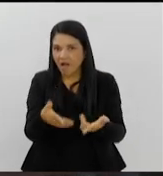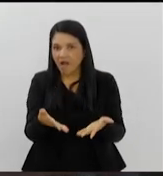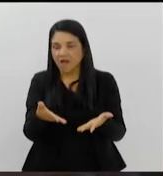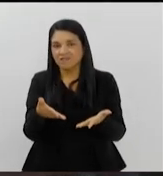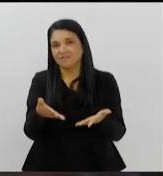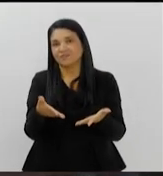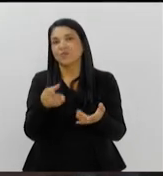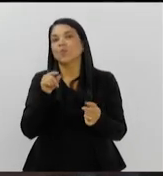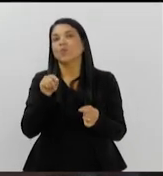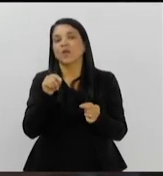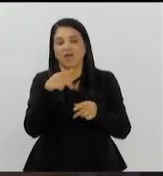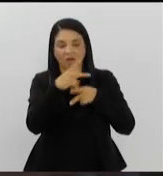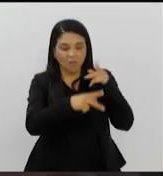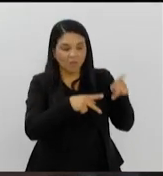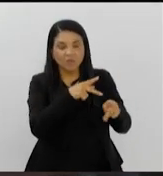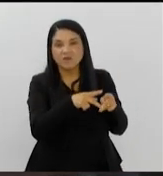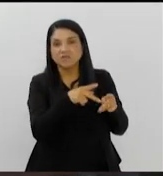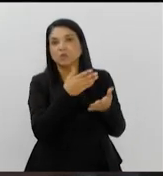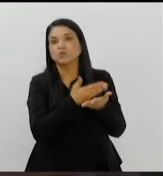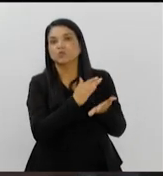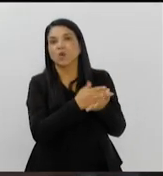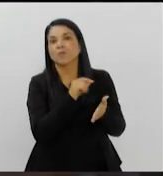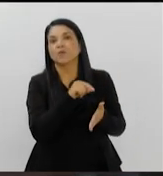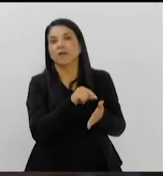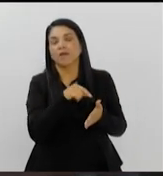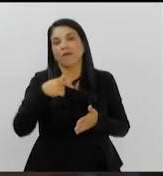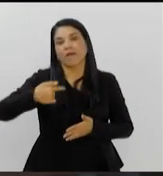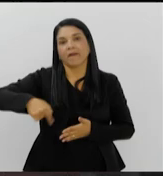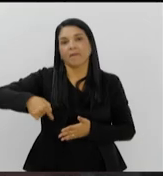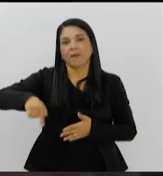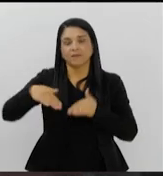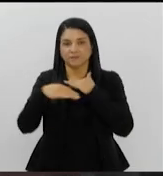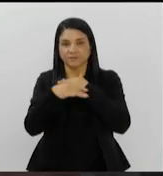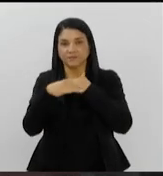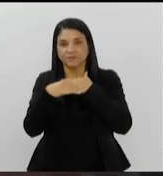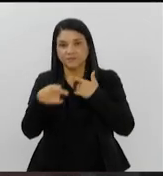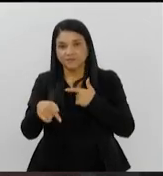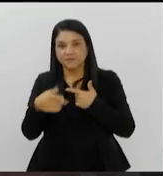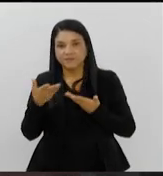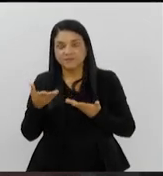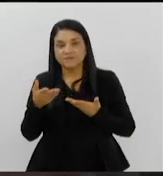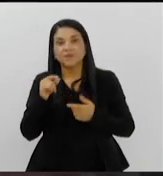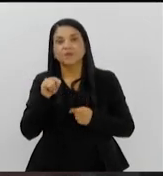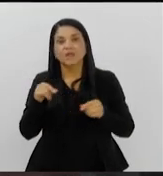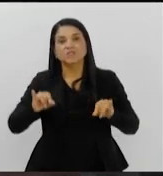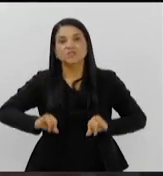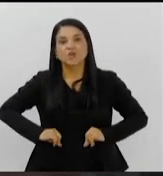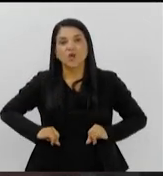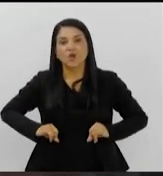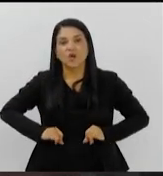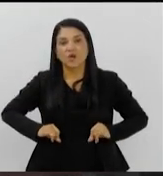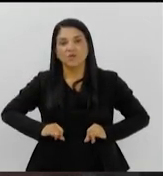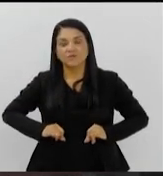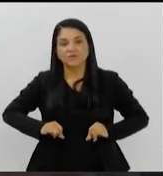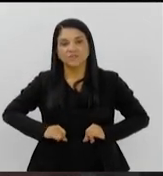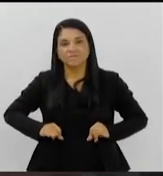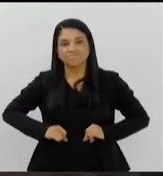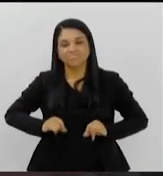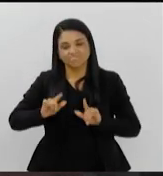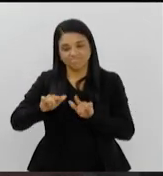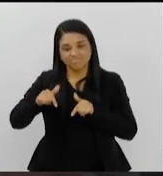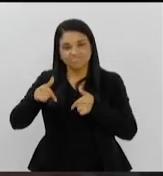outra coisa à população de Queimados a não ser sofrer diante dessa conduta que